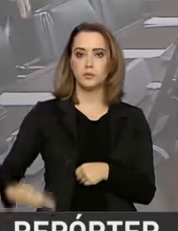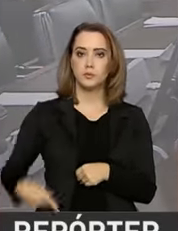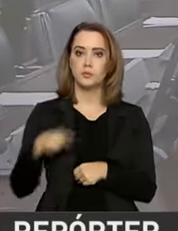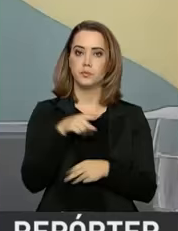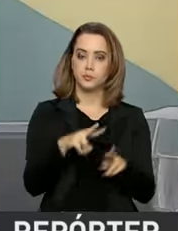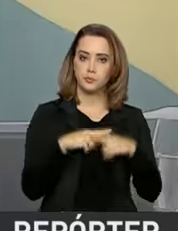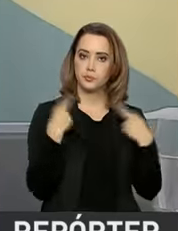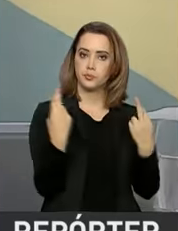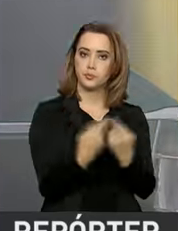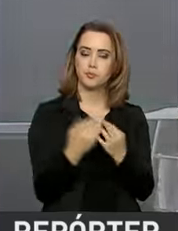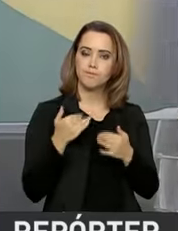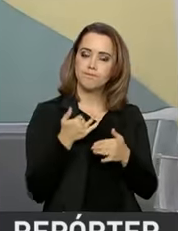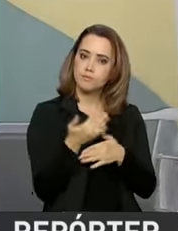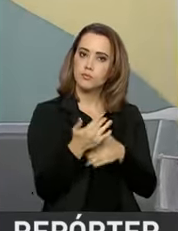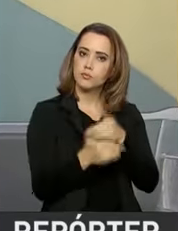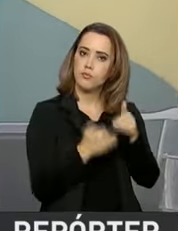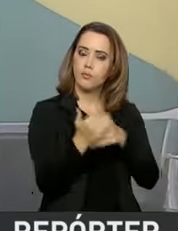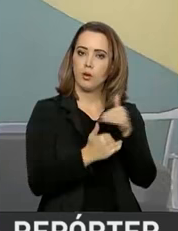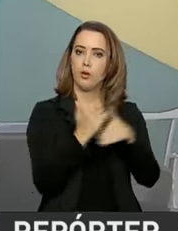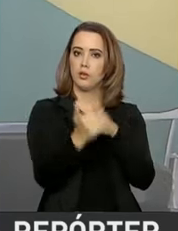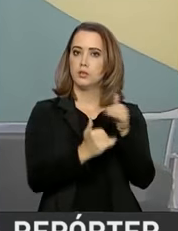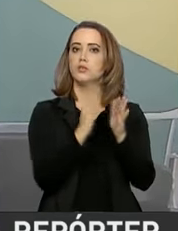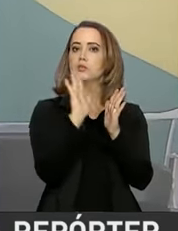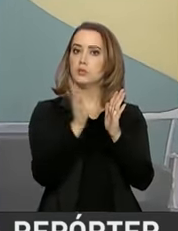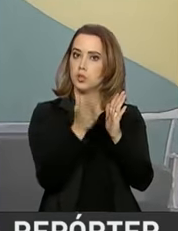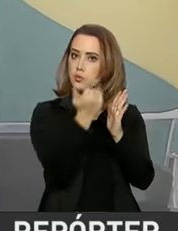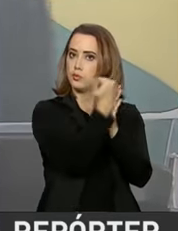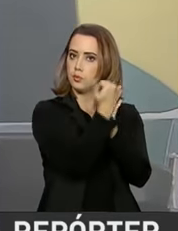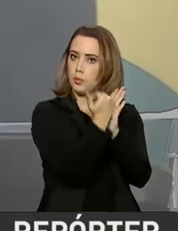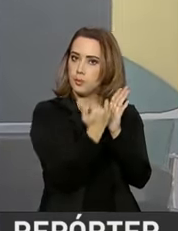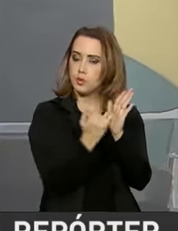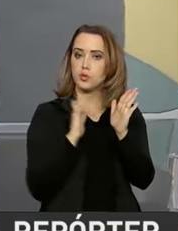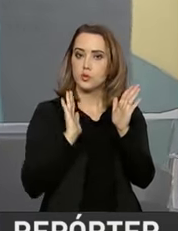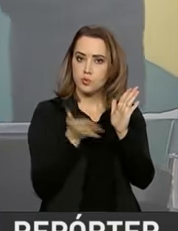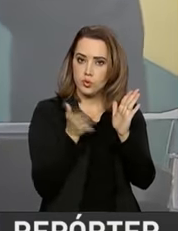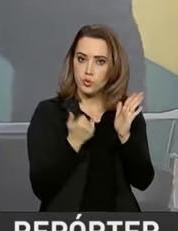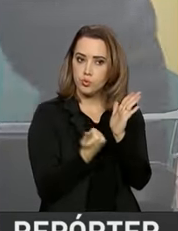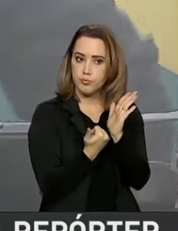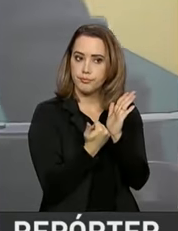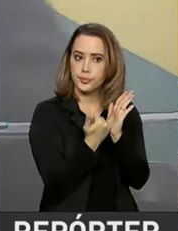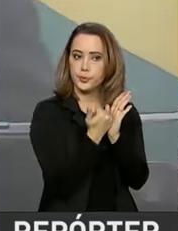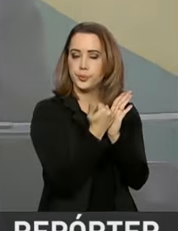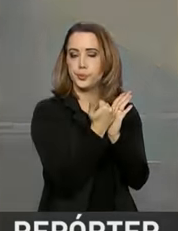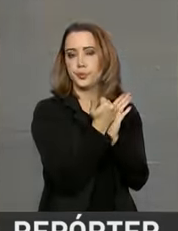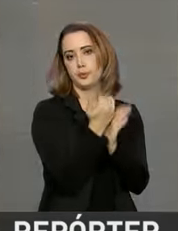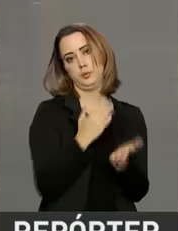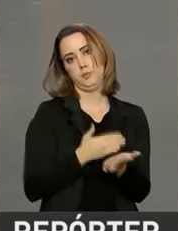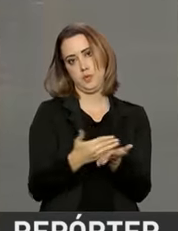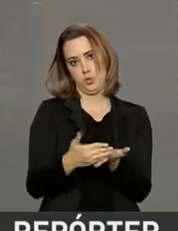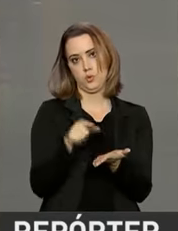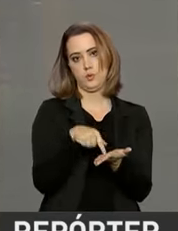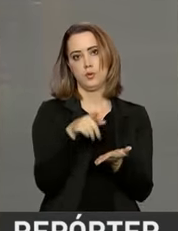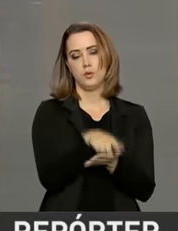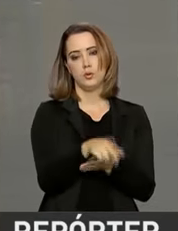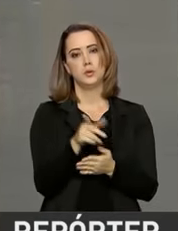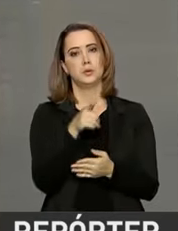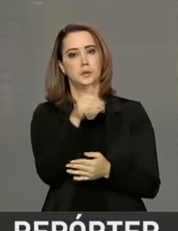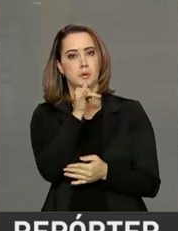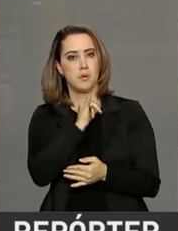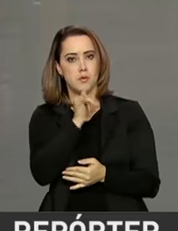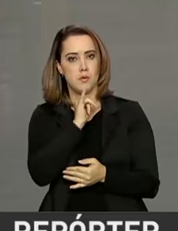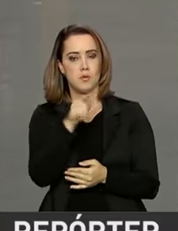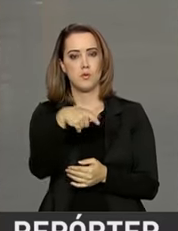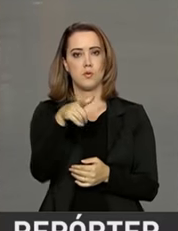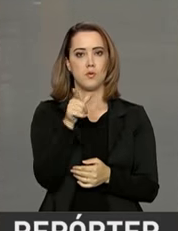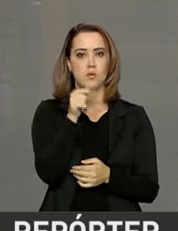na reunião é dar continuidade a projetos e obras que já estão em andamento no país, como por exemplo o de revitalização